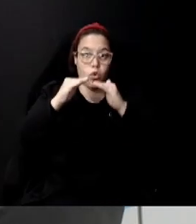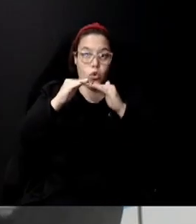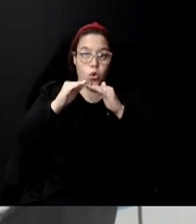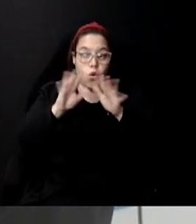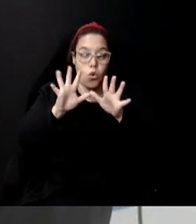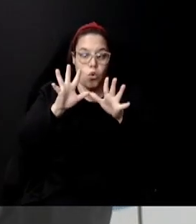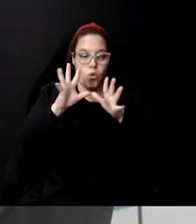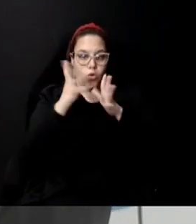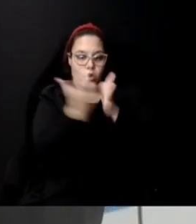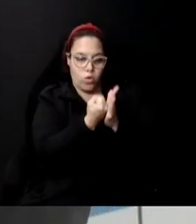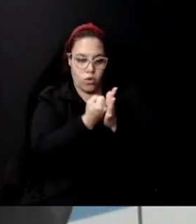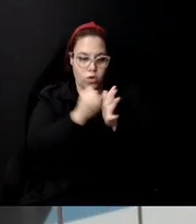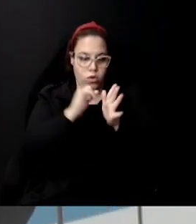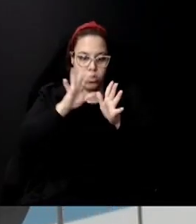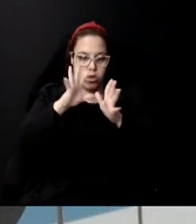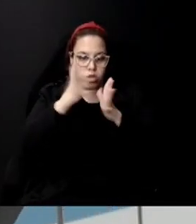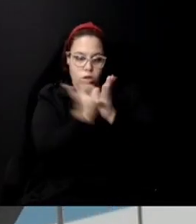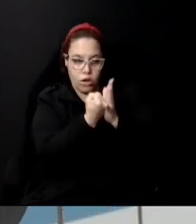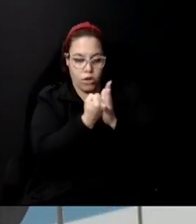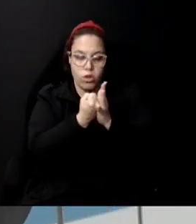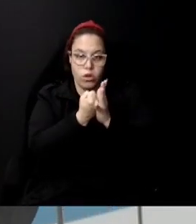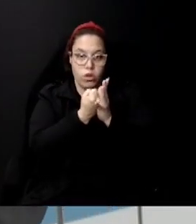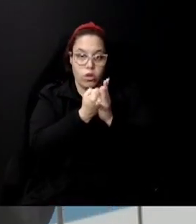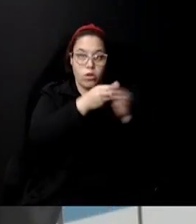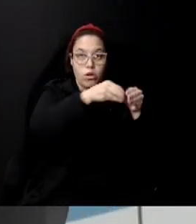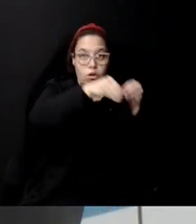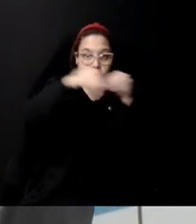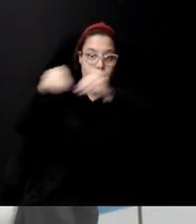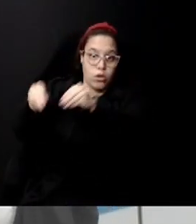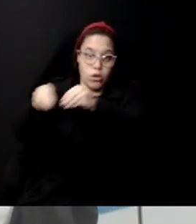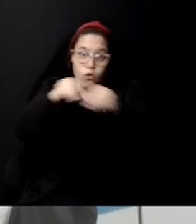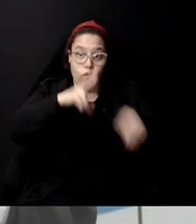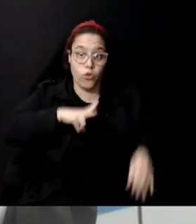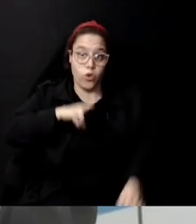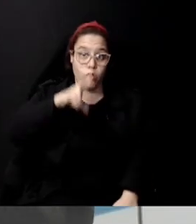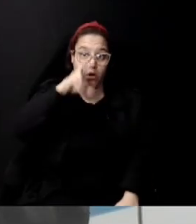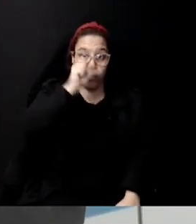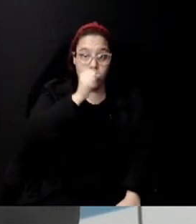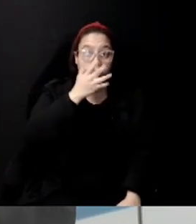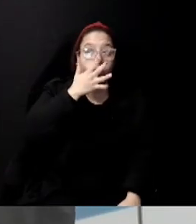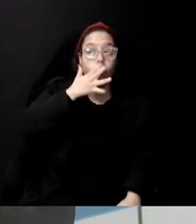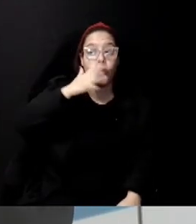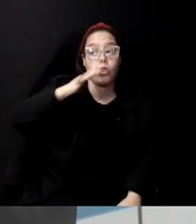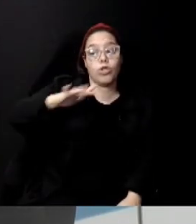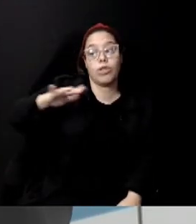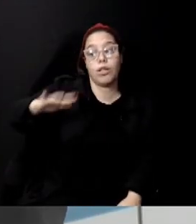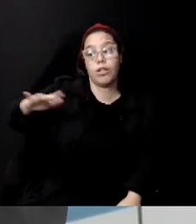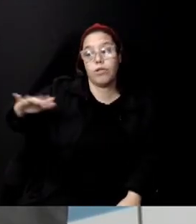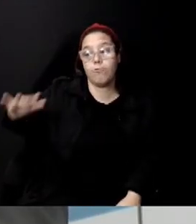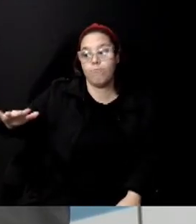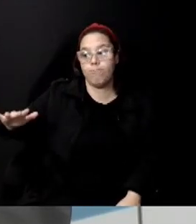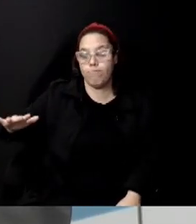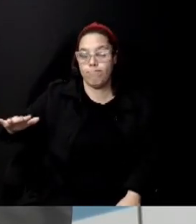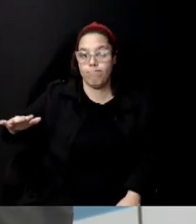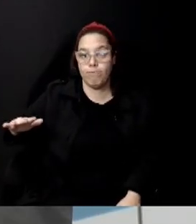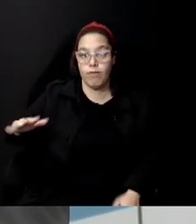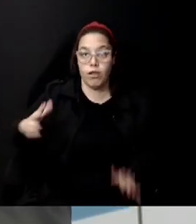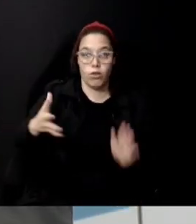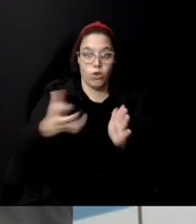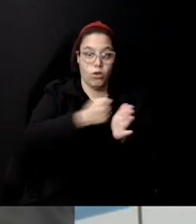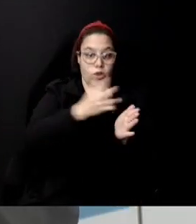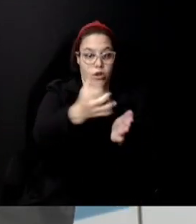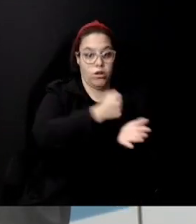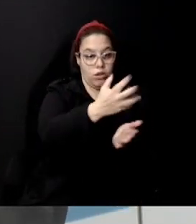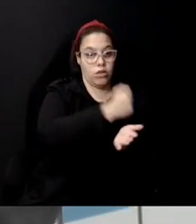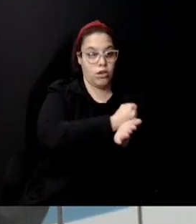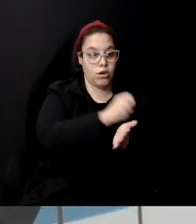que diz respeito ao deslocamento forçado de crianças. Então, crianças foram retiradas da